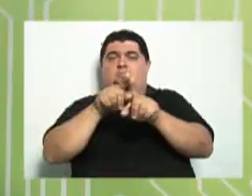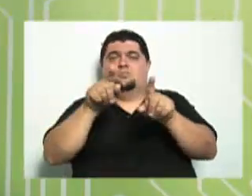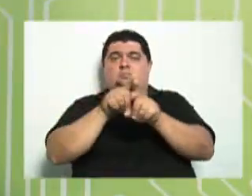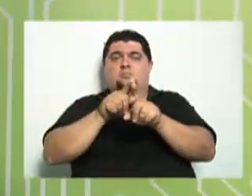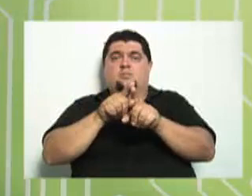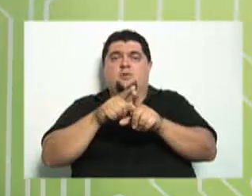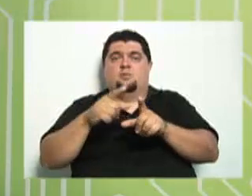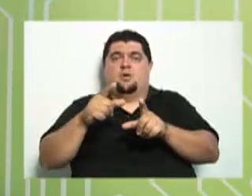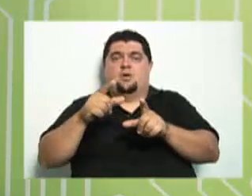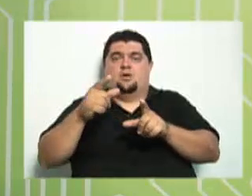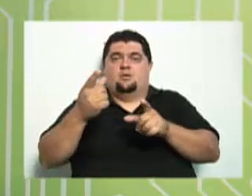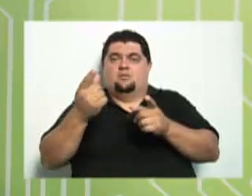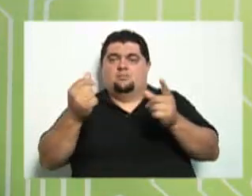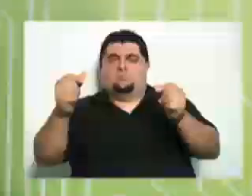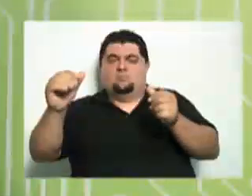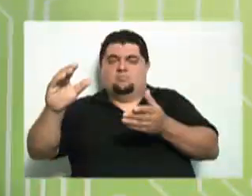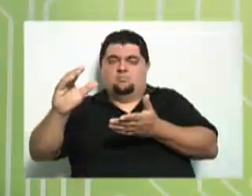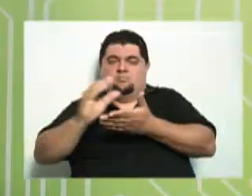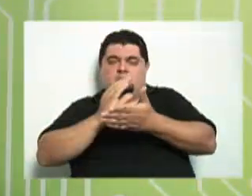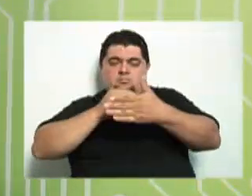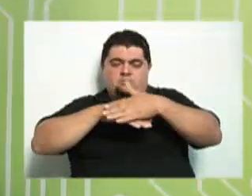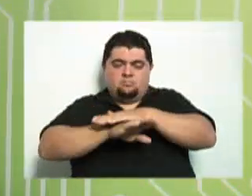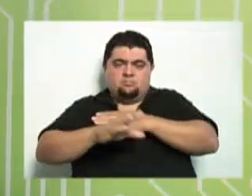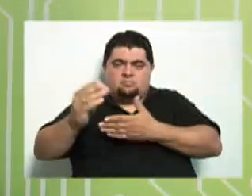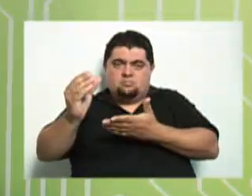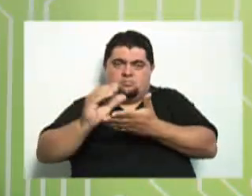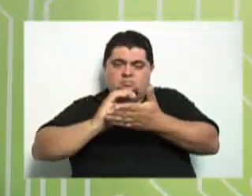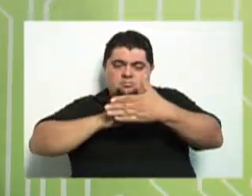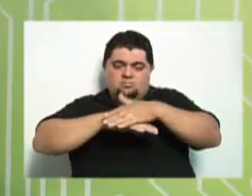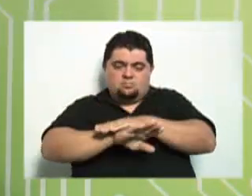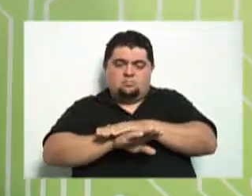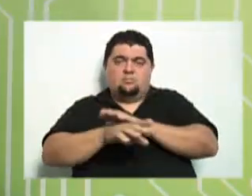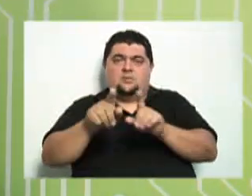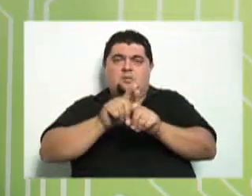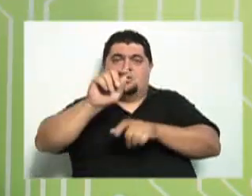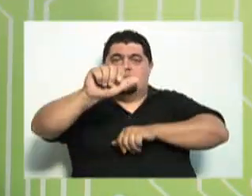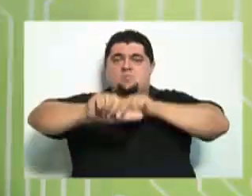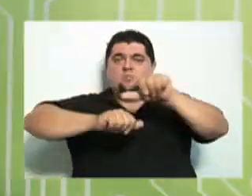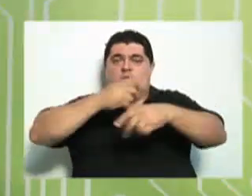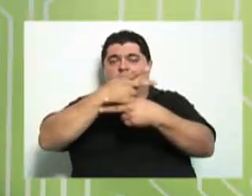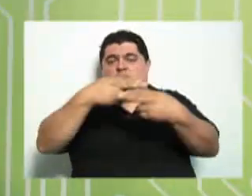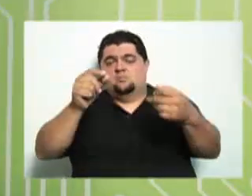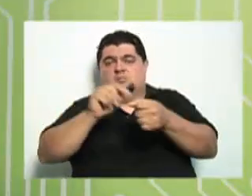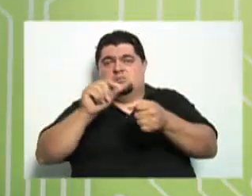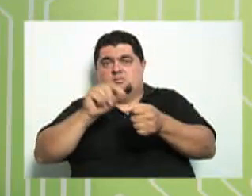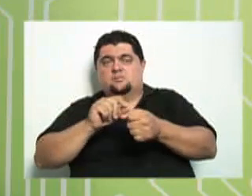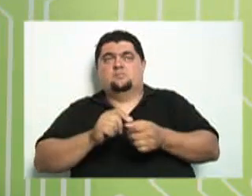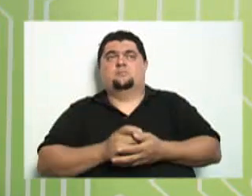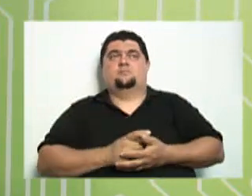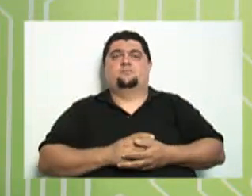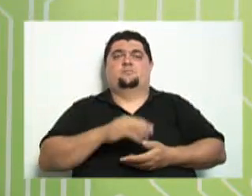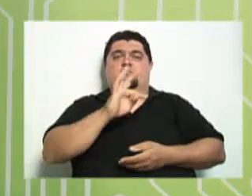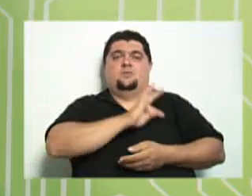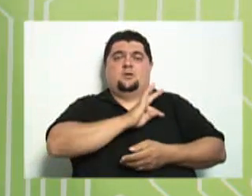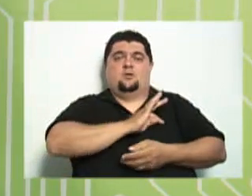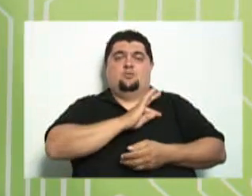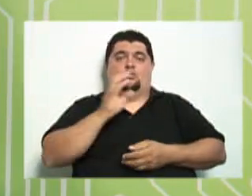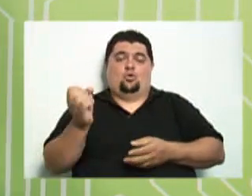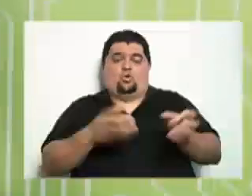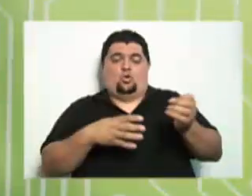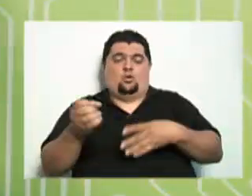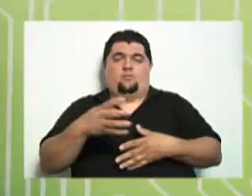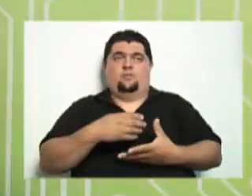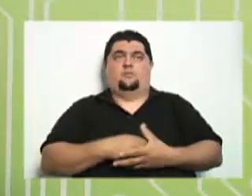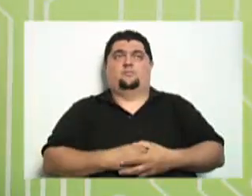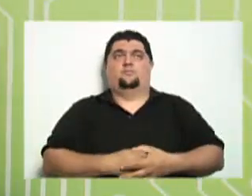de acumulação de capital, mudança nos processos produtivos, incremento da tecnologia. Acho que